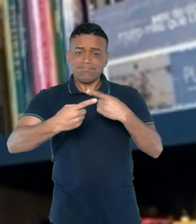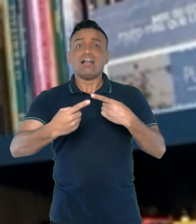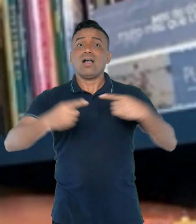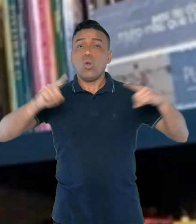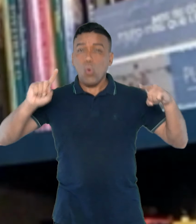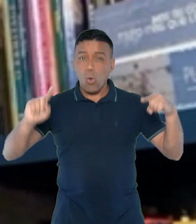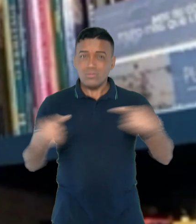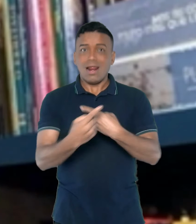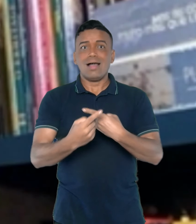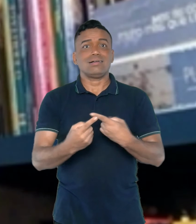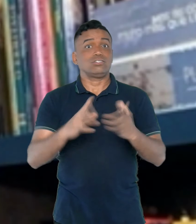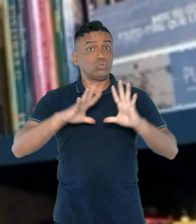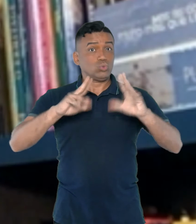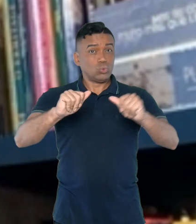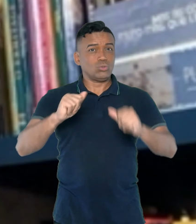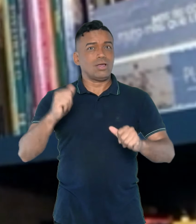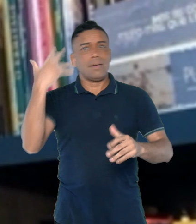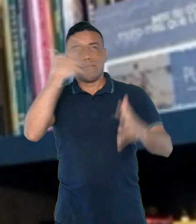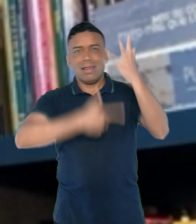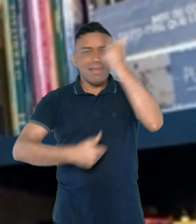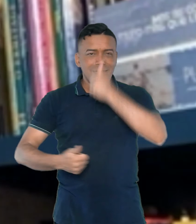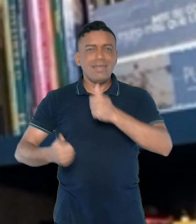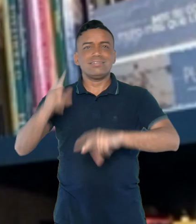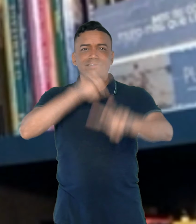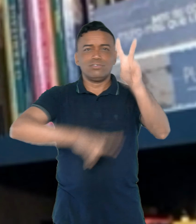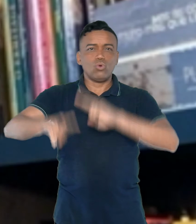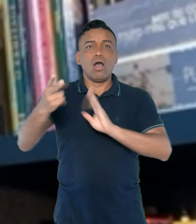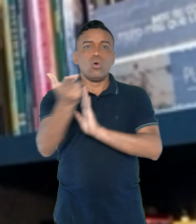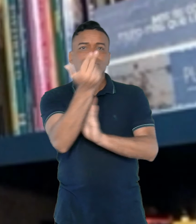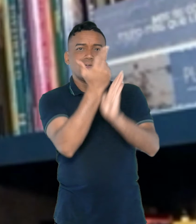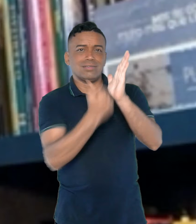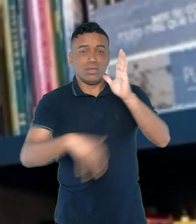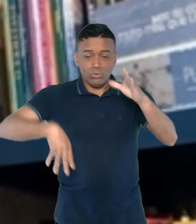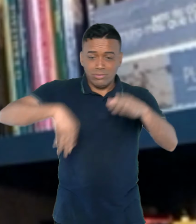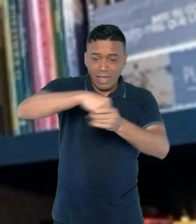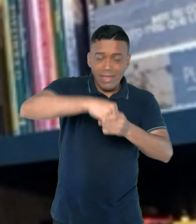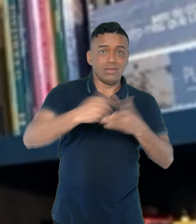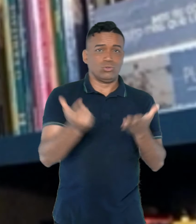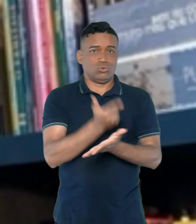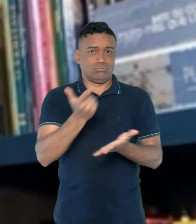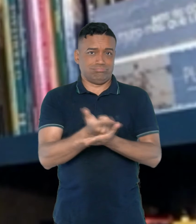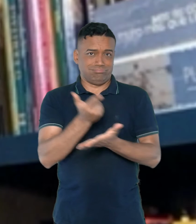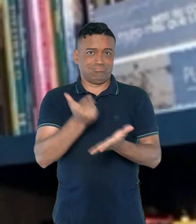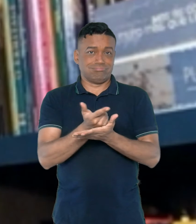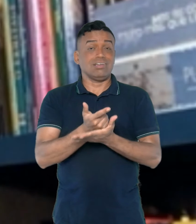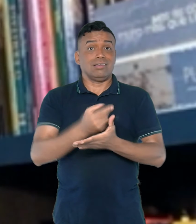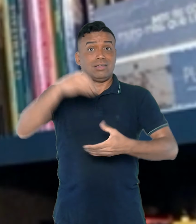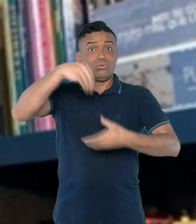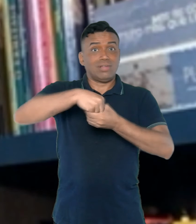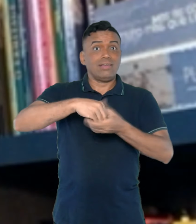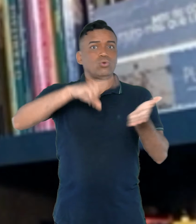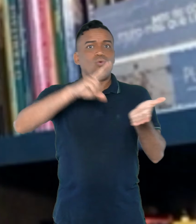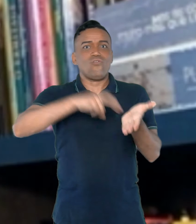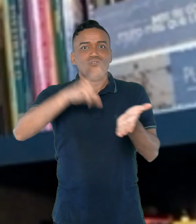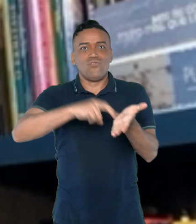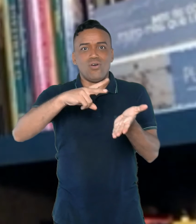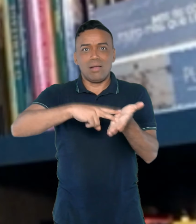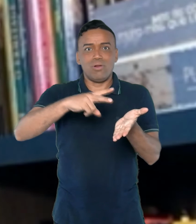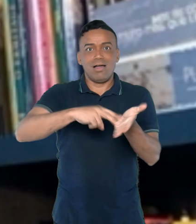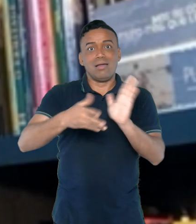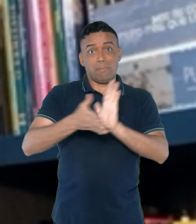a toda essa beleza visual, né, das ilustrações do livro, é um conceito, né, até dentro da riqueza vocabular, né, de um